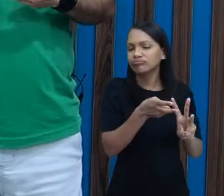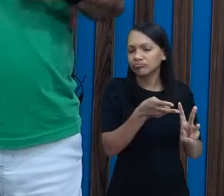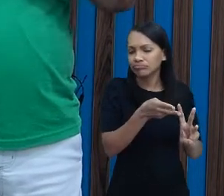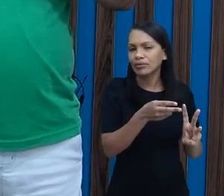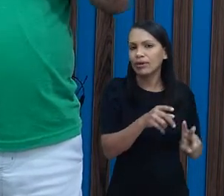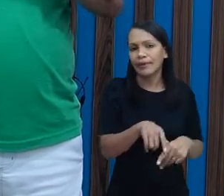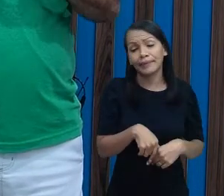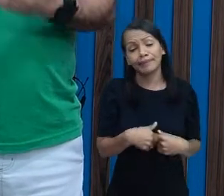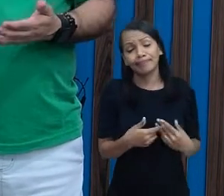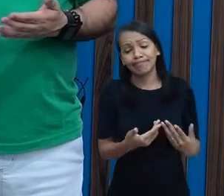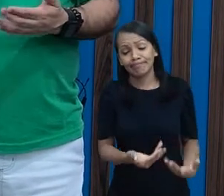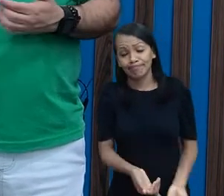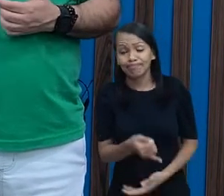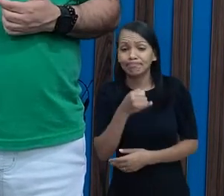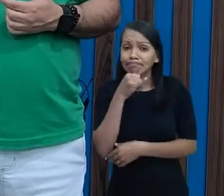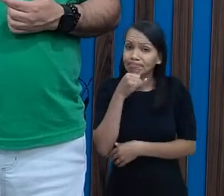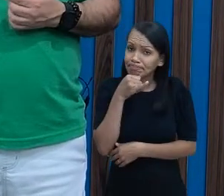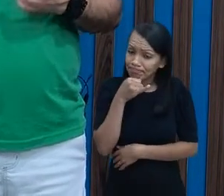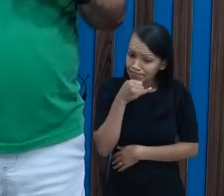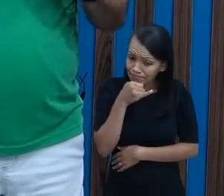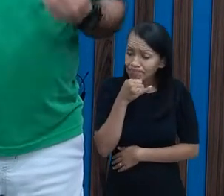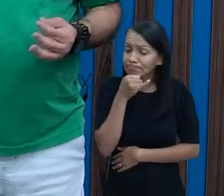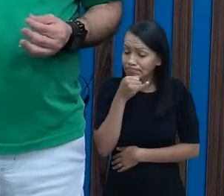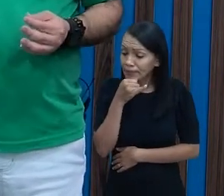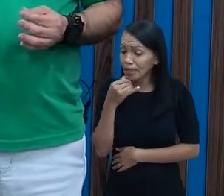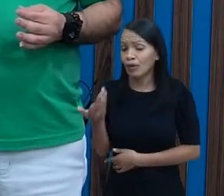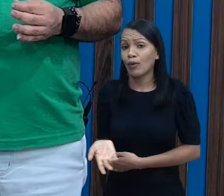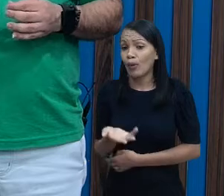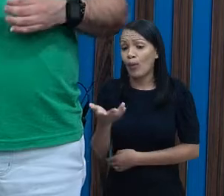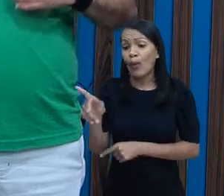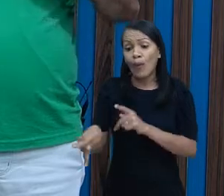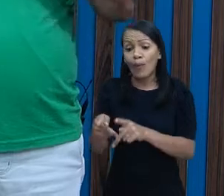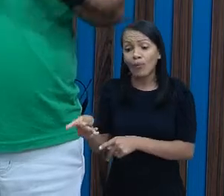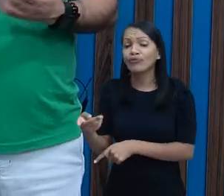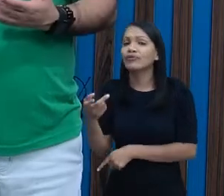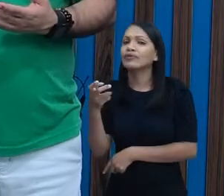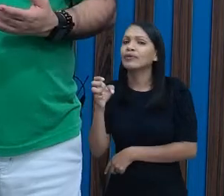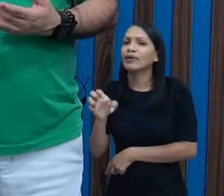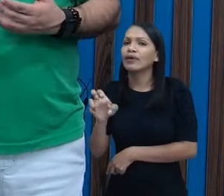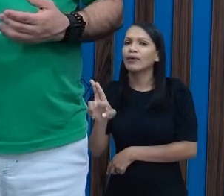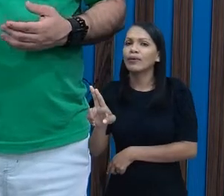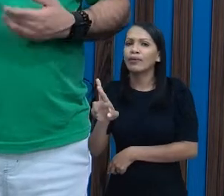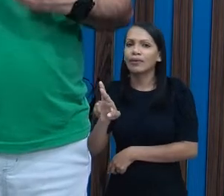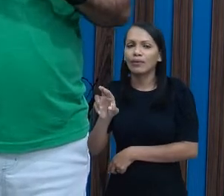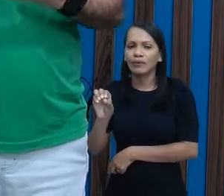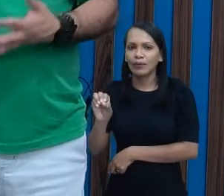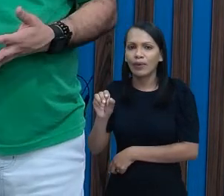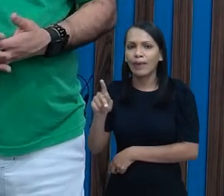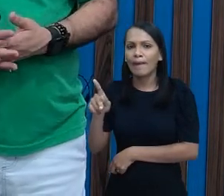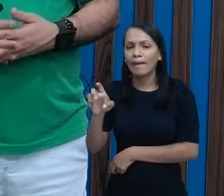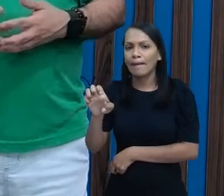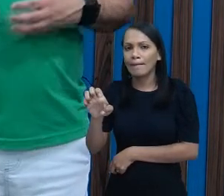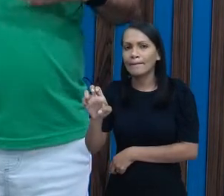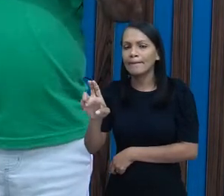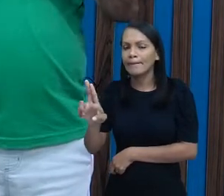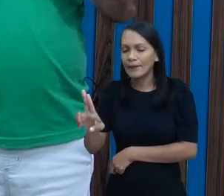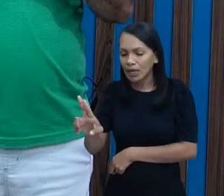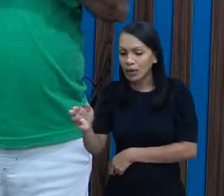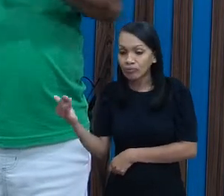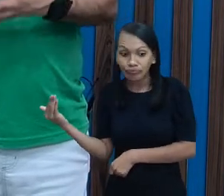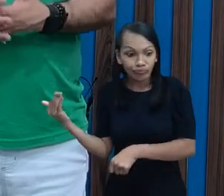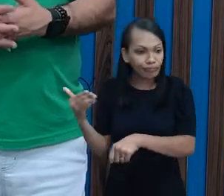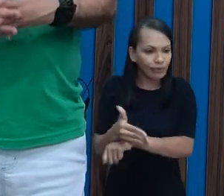que, infelizmente, foram submetidos a um processo inicial de escravização